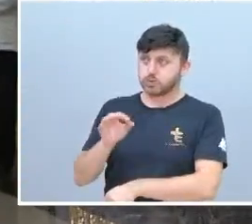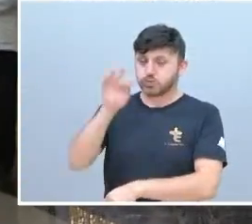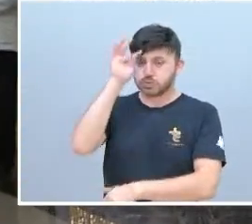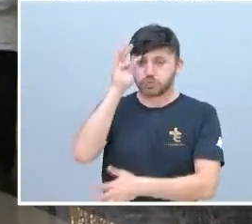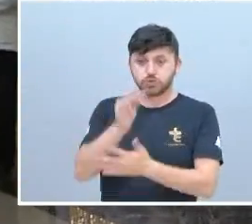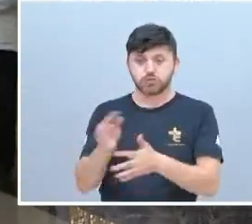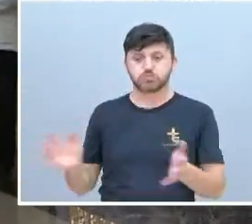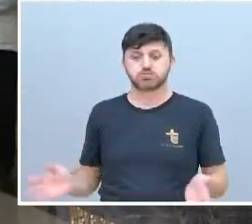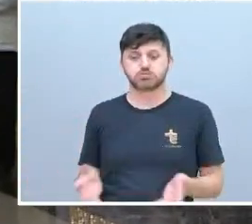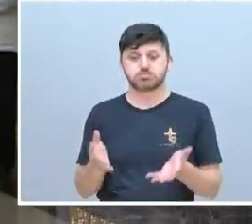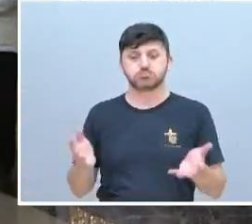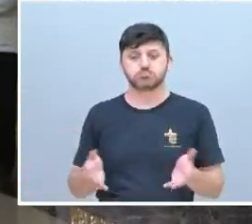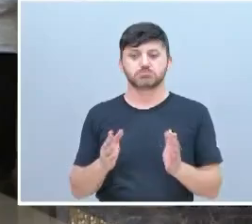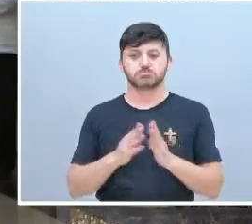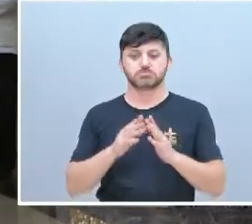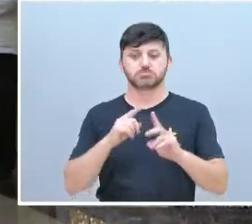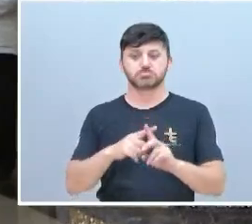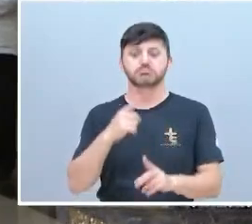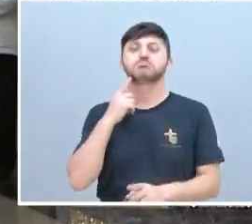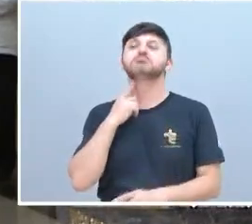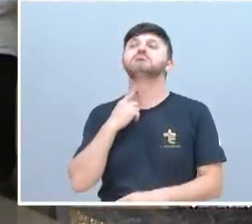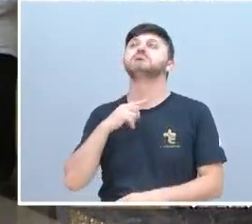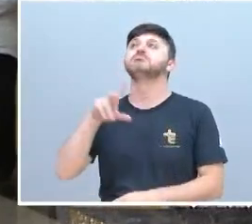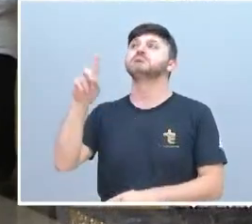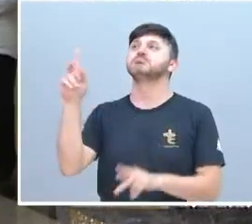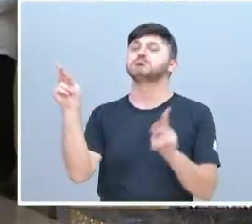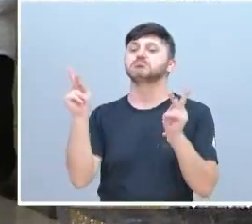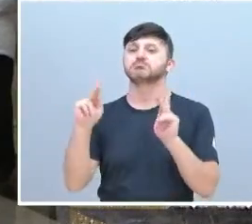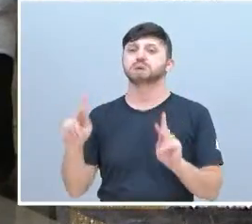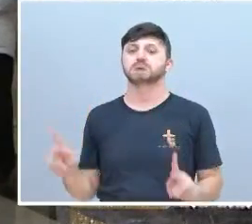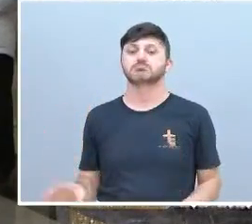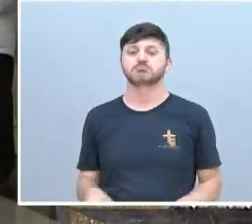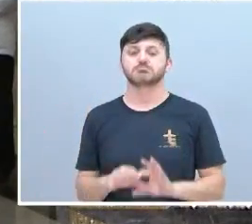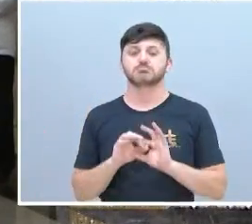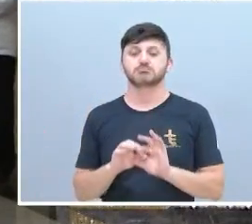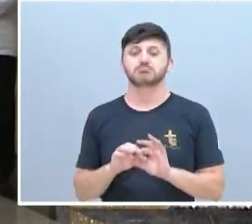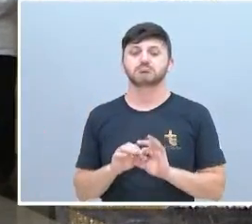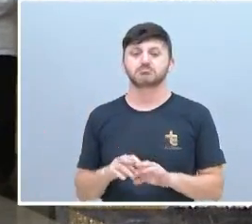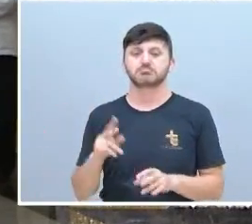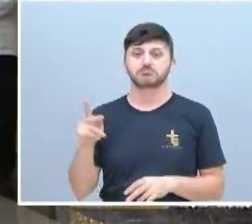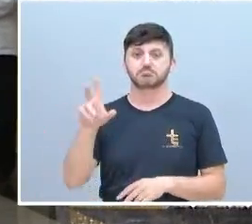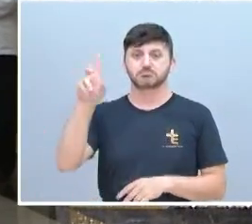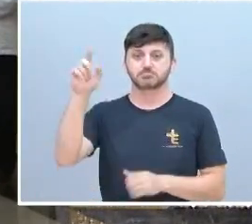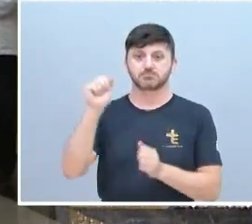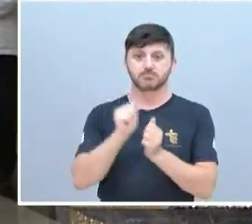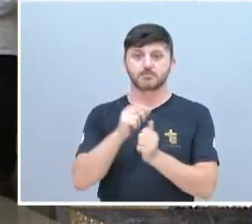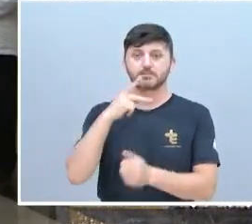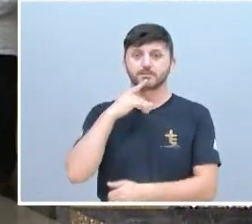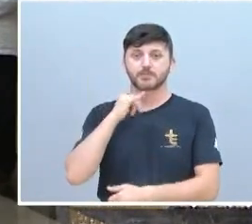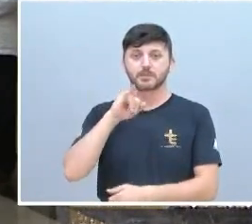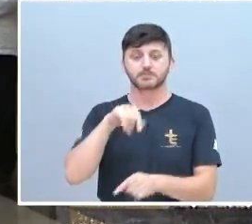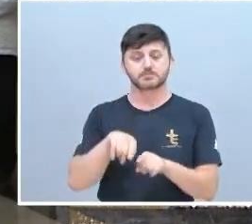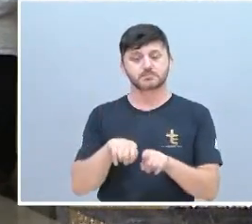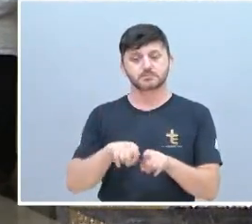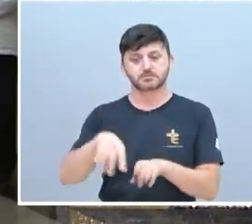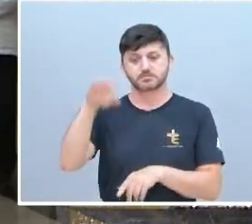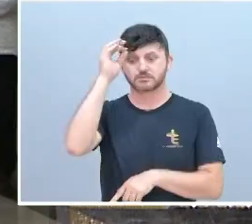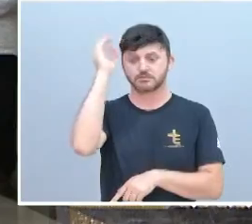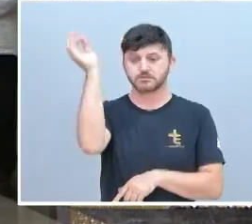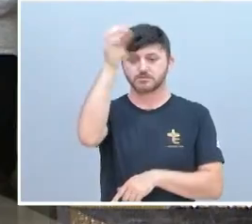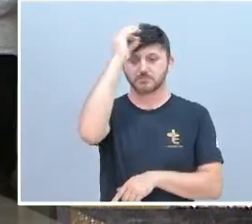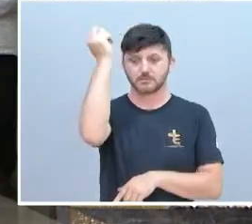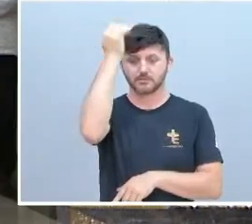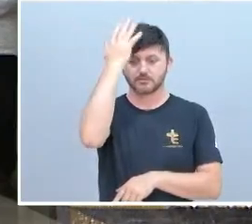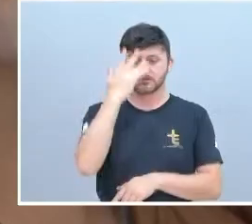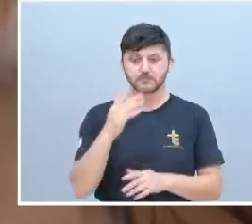pecados, olha a fé que anima a vossa igreja. Dai-lhe segundo o vosso desejo, paz, unidade, vós que sois Deus com o Pai, o